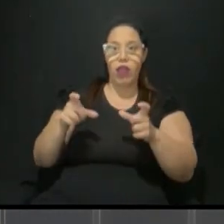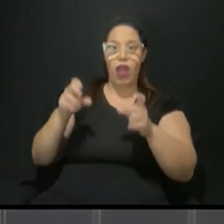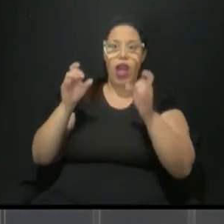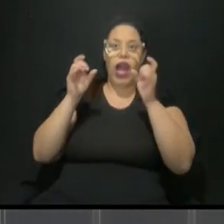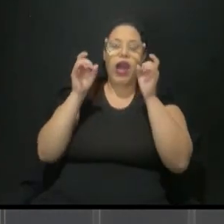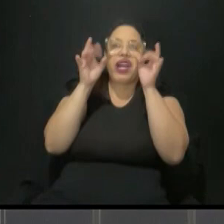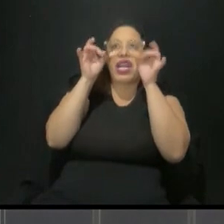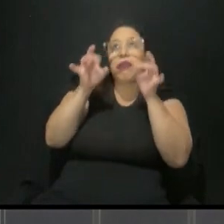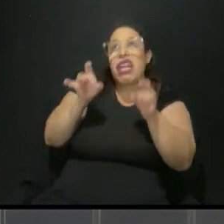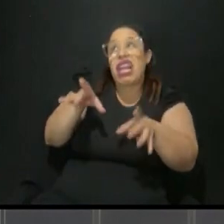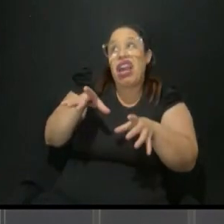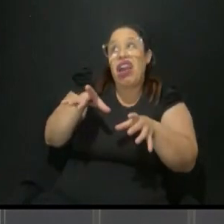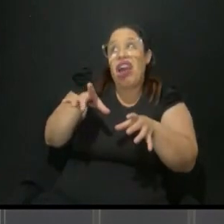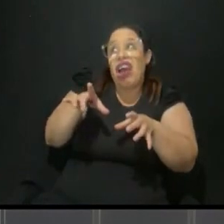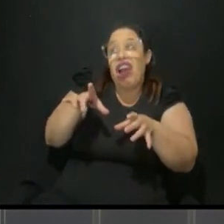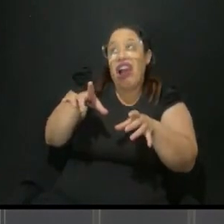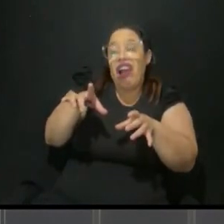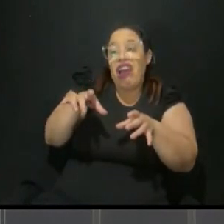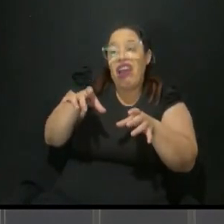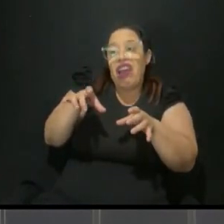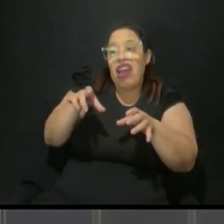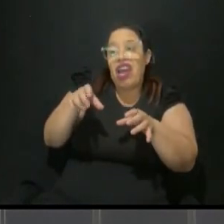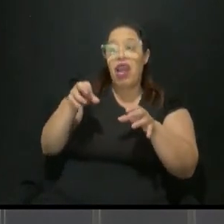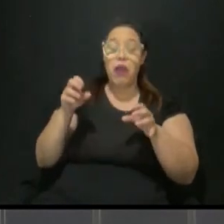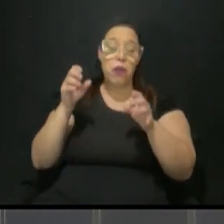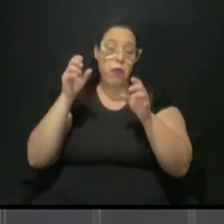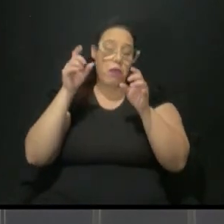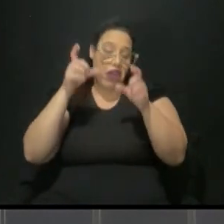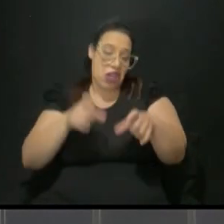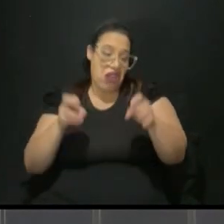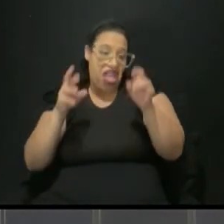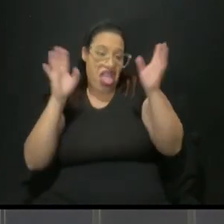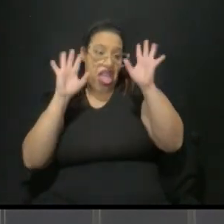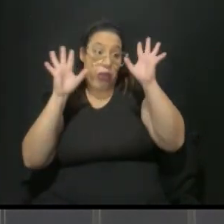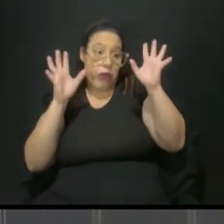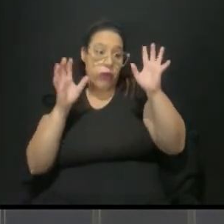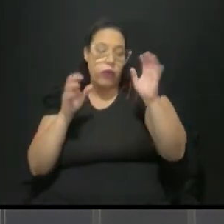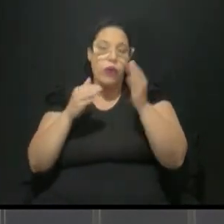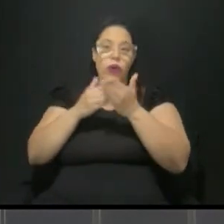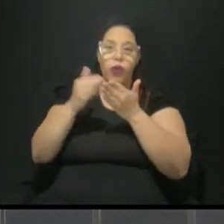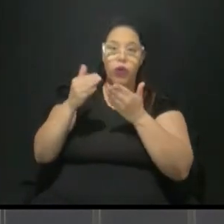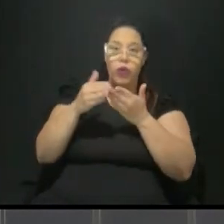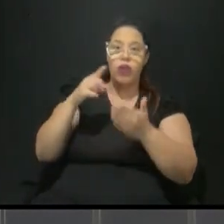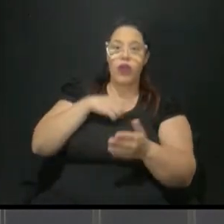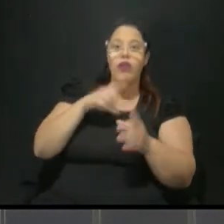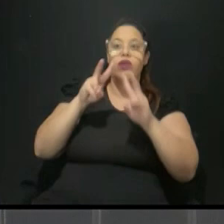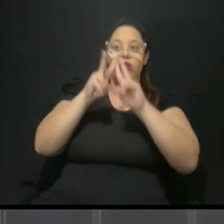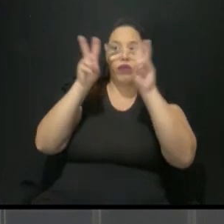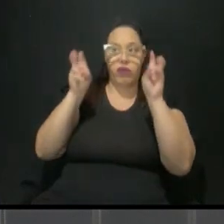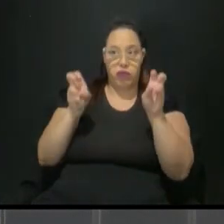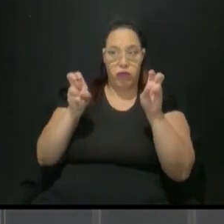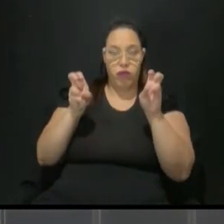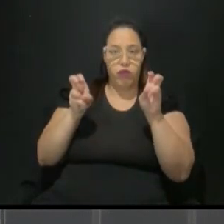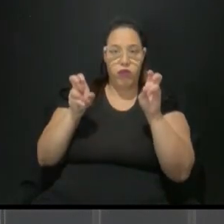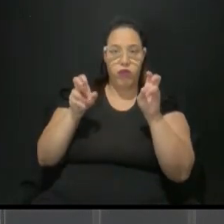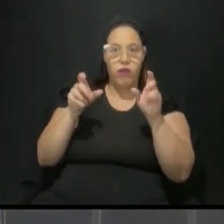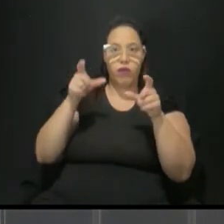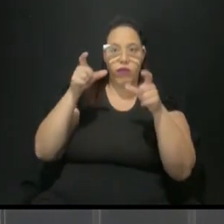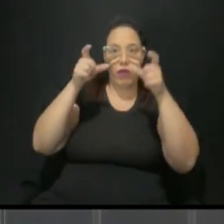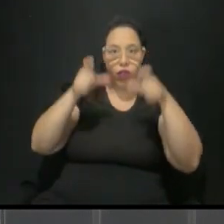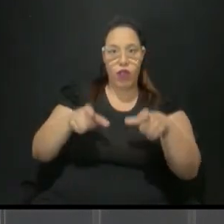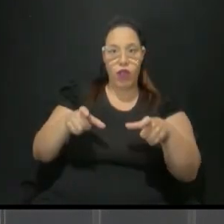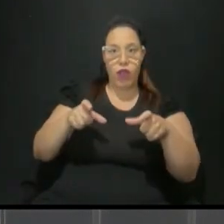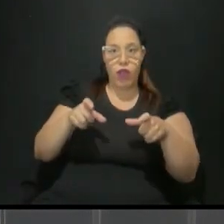era pessoa excepcional, passou a ter a terminologia da pessoa portadora